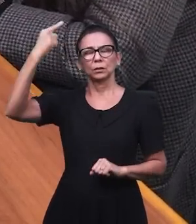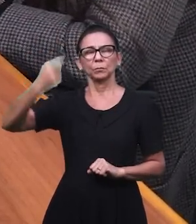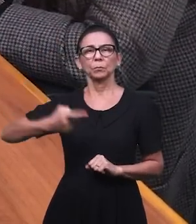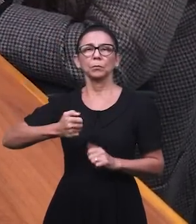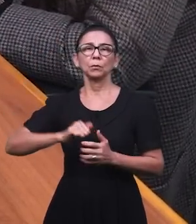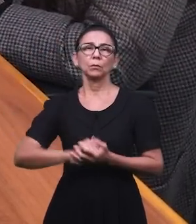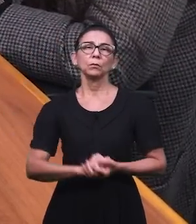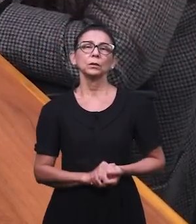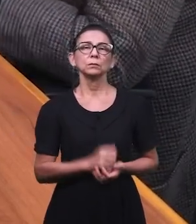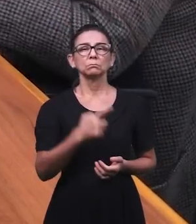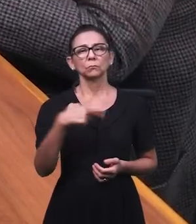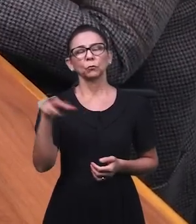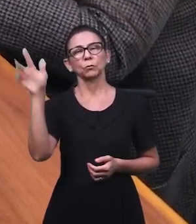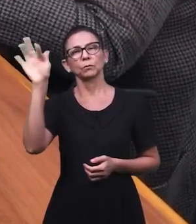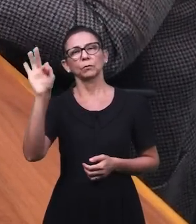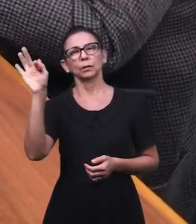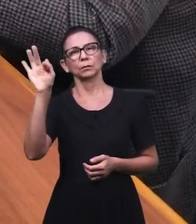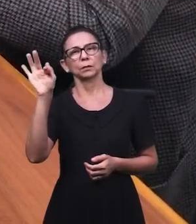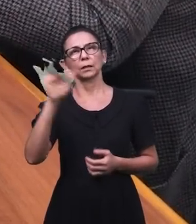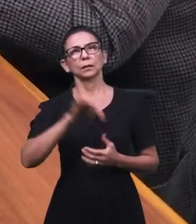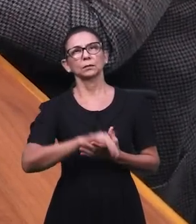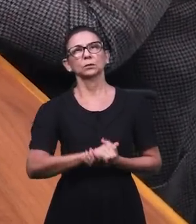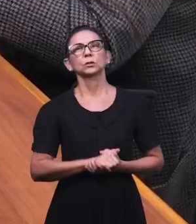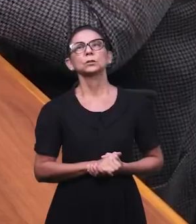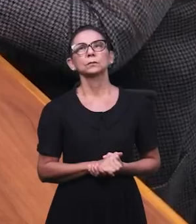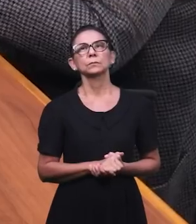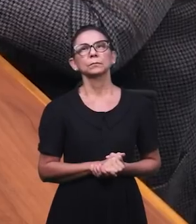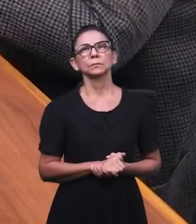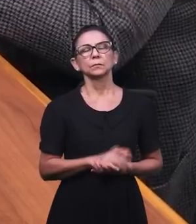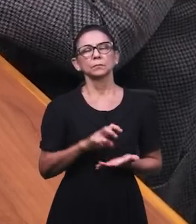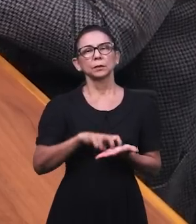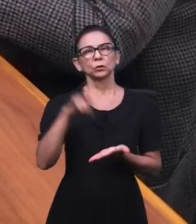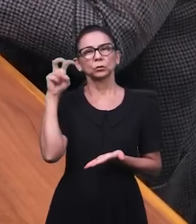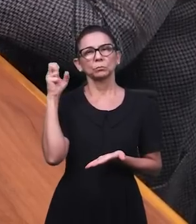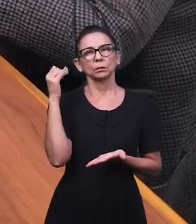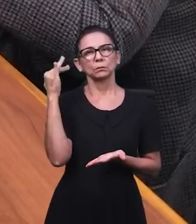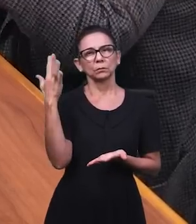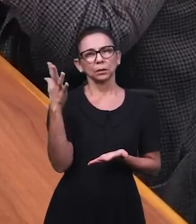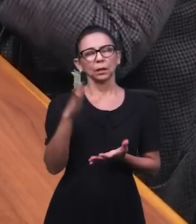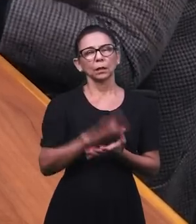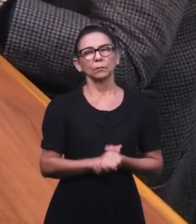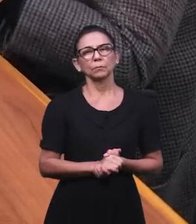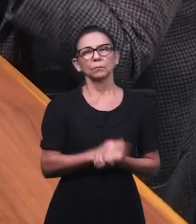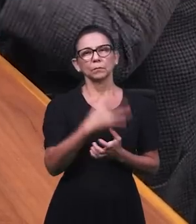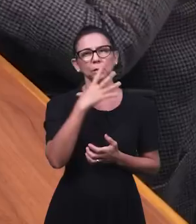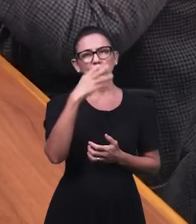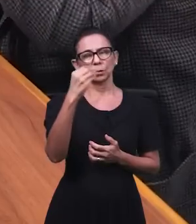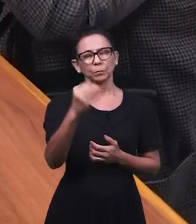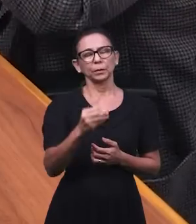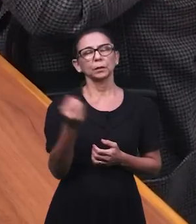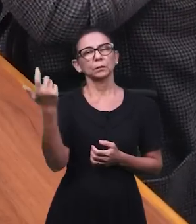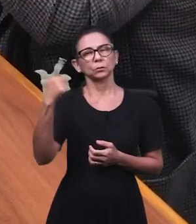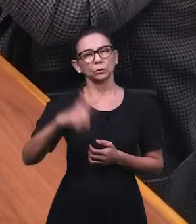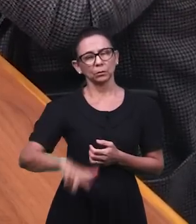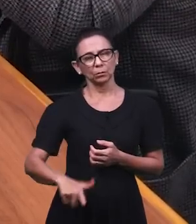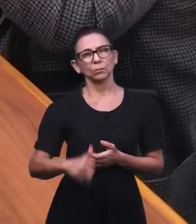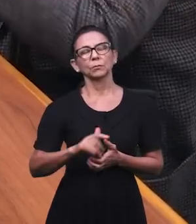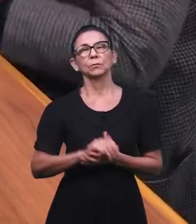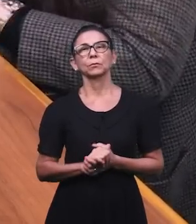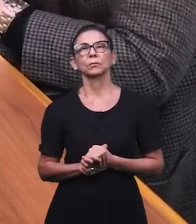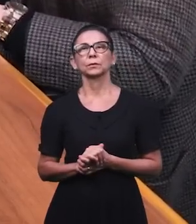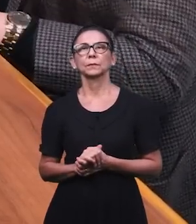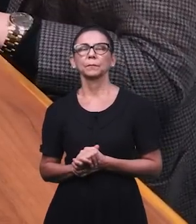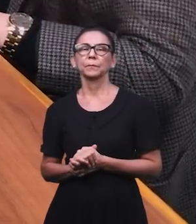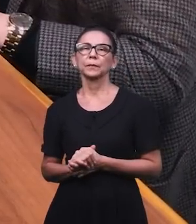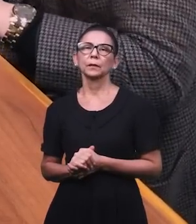No outro dia, sentei na primeira... No outro dia, depois que você... No outro dia, logo de manhã. Peguei, topei 5h20 de novo,